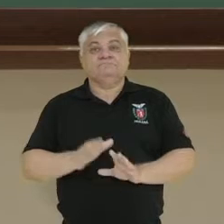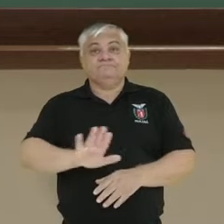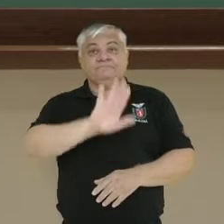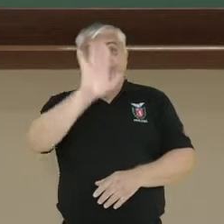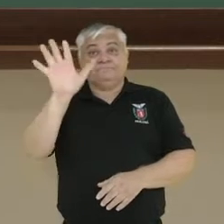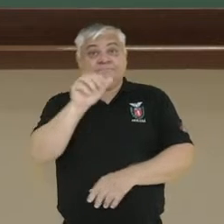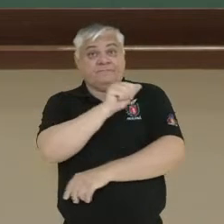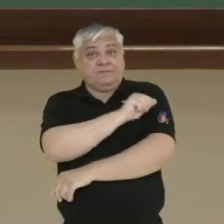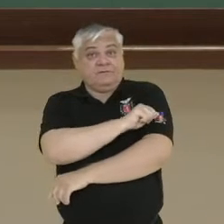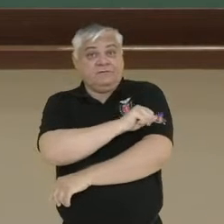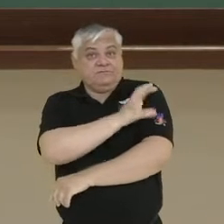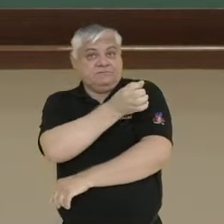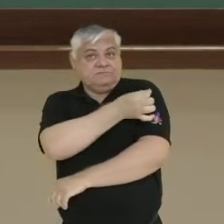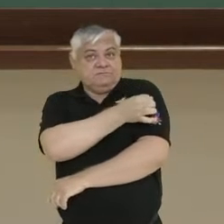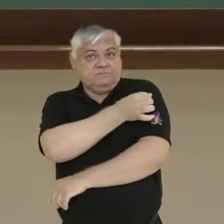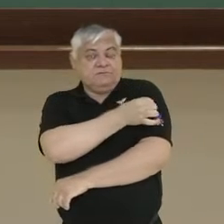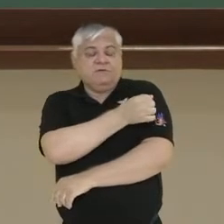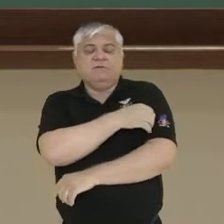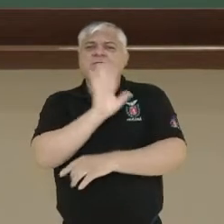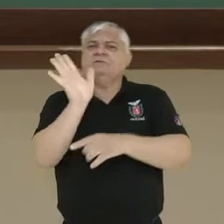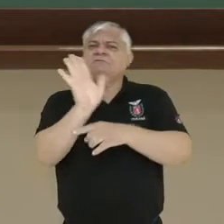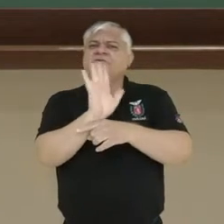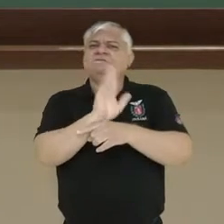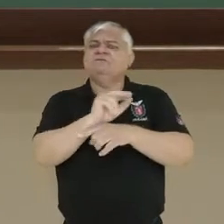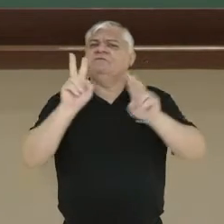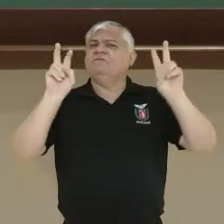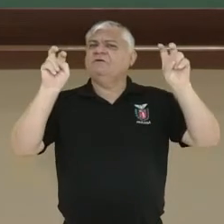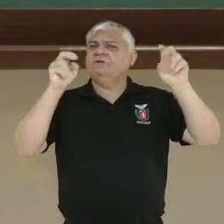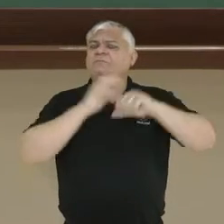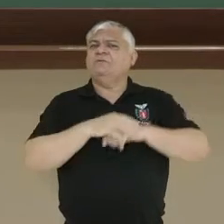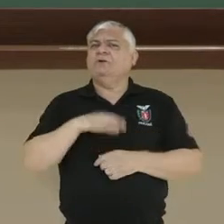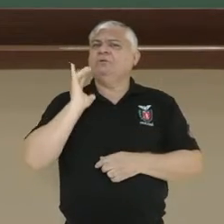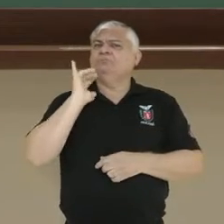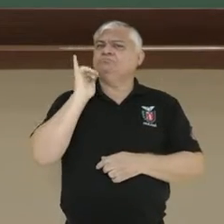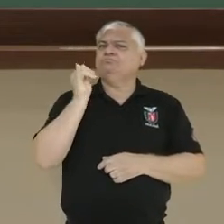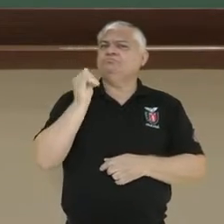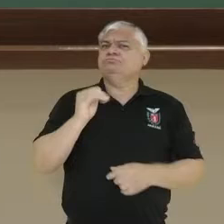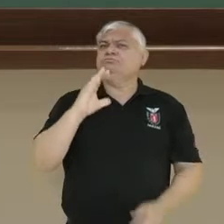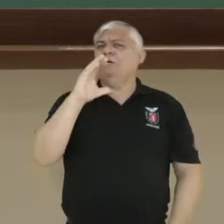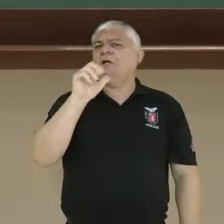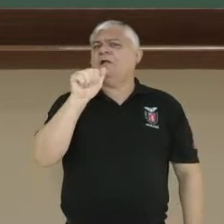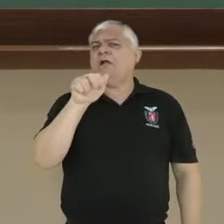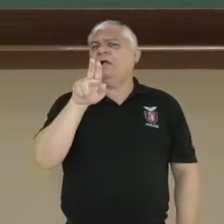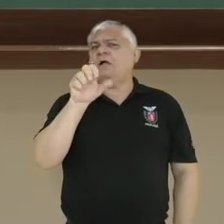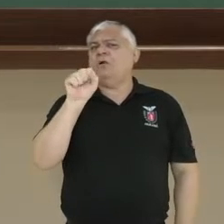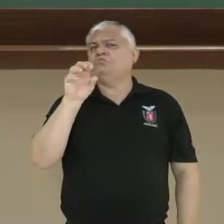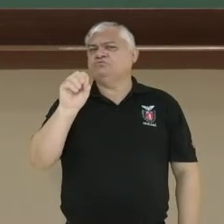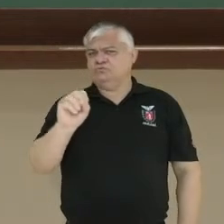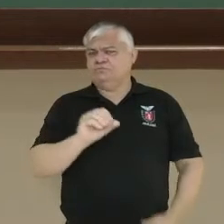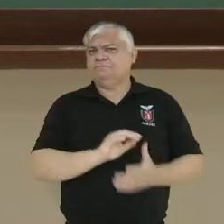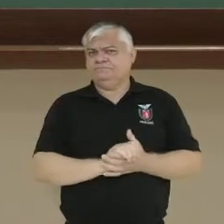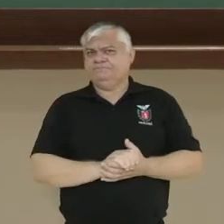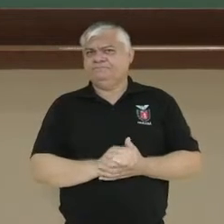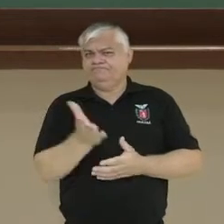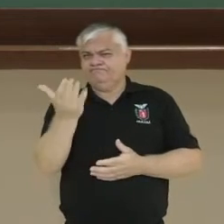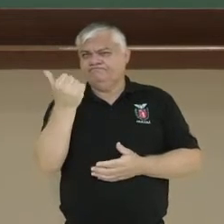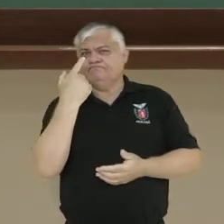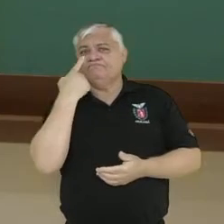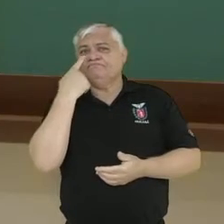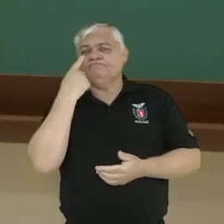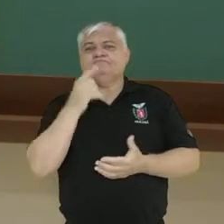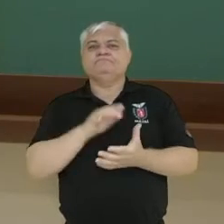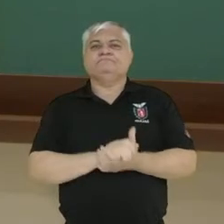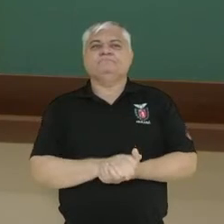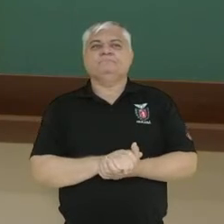Olá, estudantes do sexto ano. Neste vídeo vamos falar sobre contação de causo. Vamos lá então,